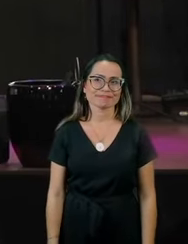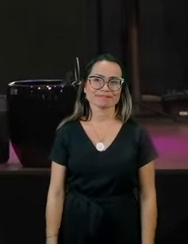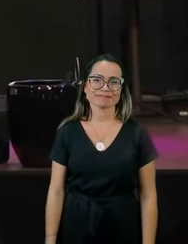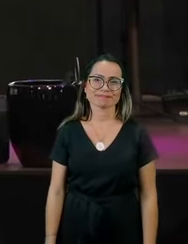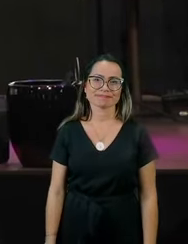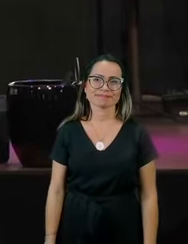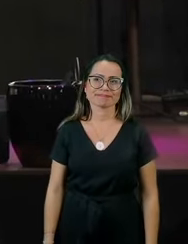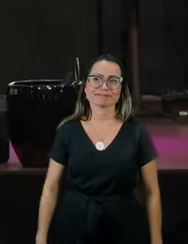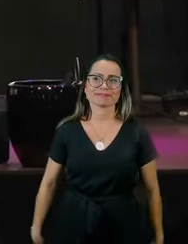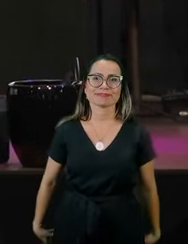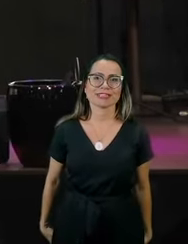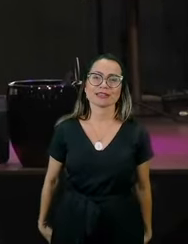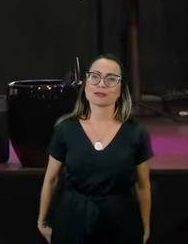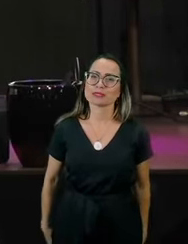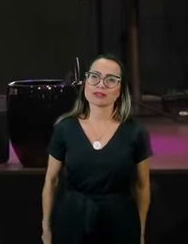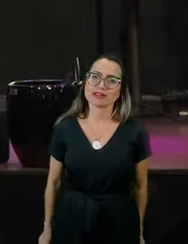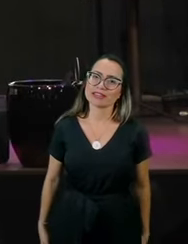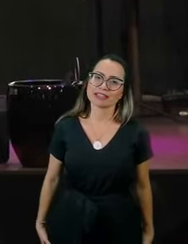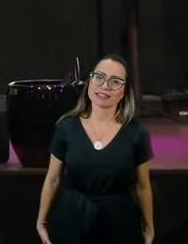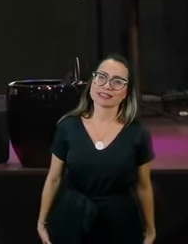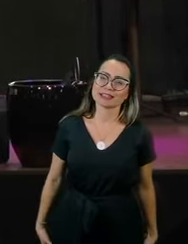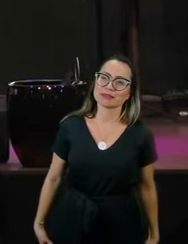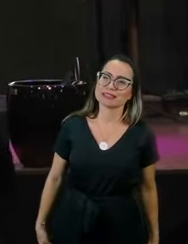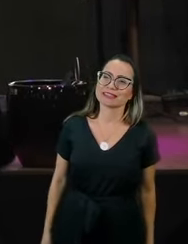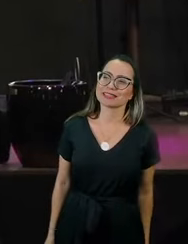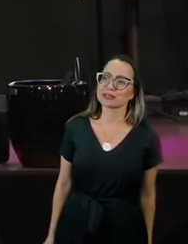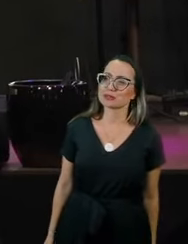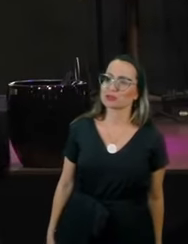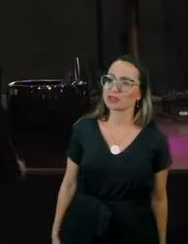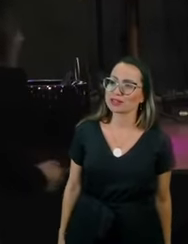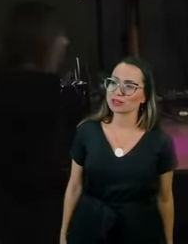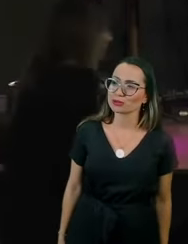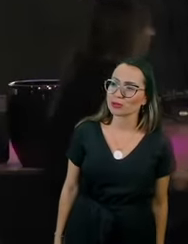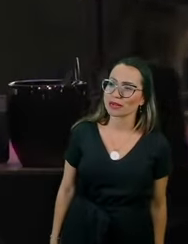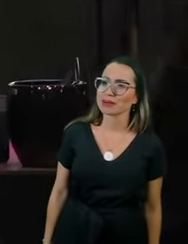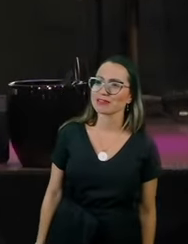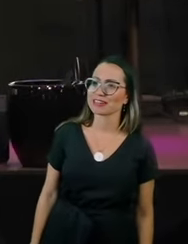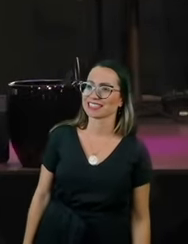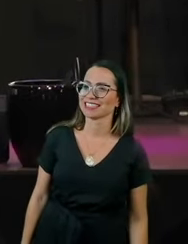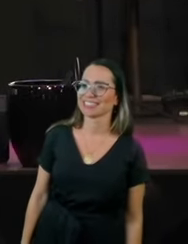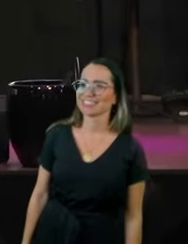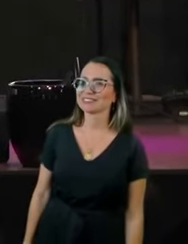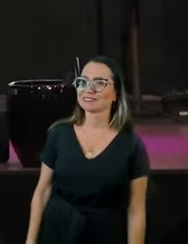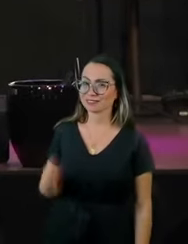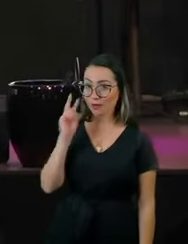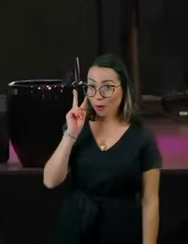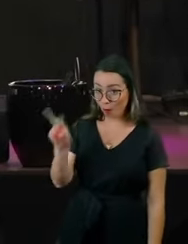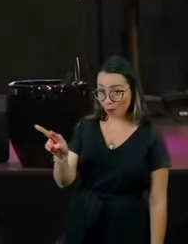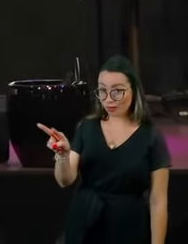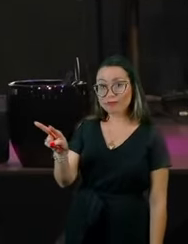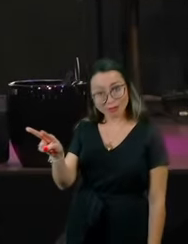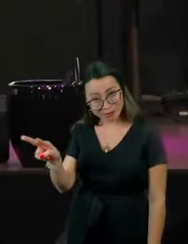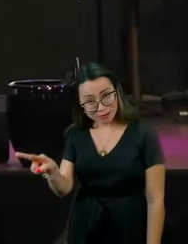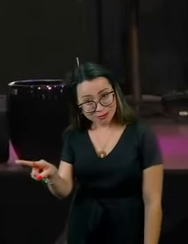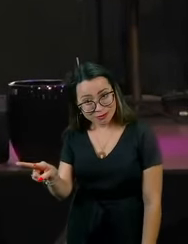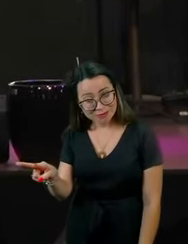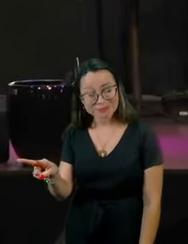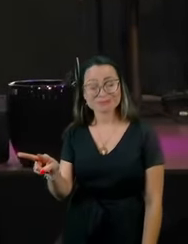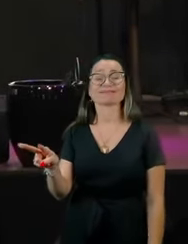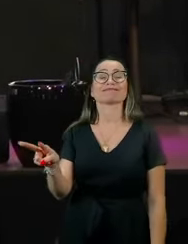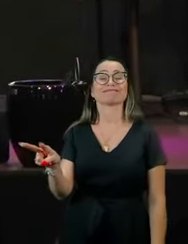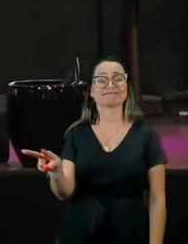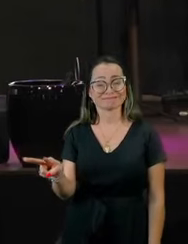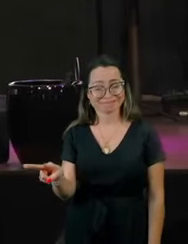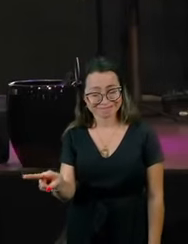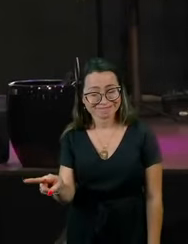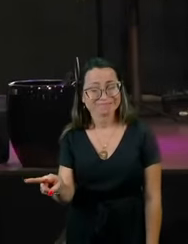conseguir. Vitória, vem cá. Vitória, sobe aqui. Sobe aqui, vou precisar de ajuda hoje. Vem.